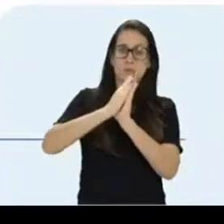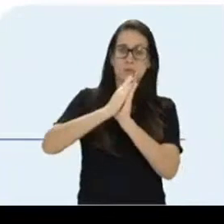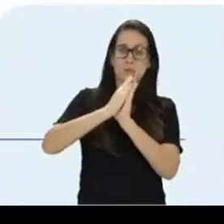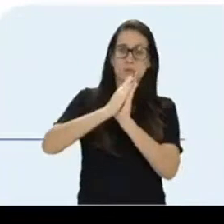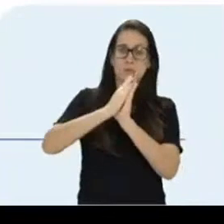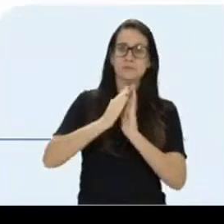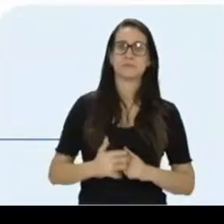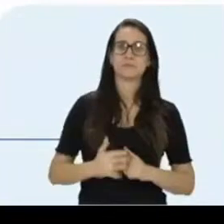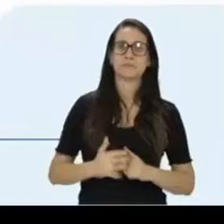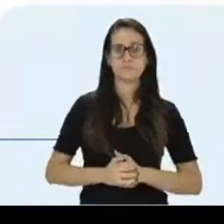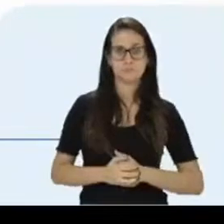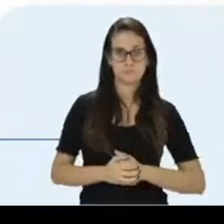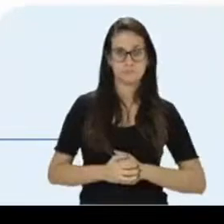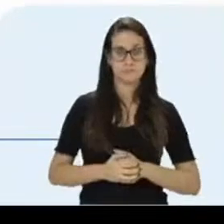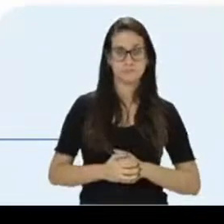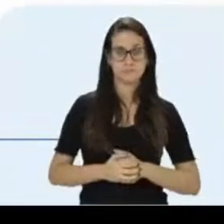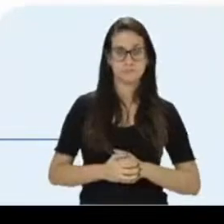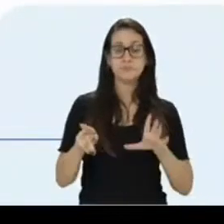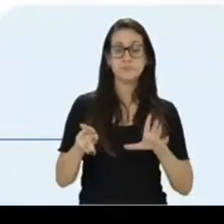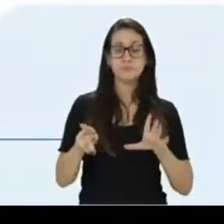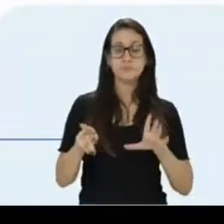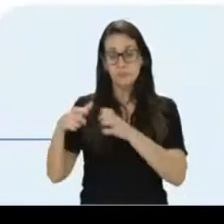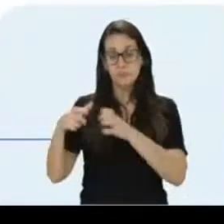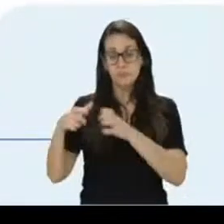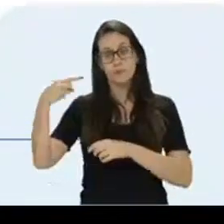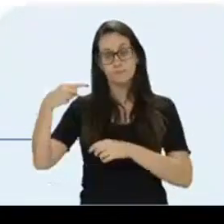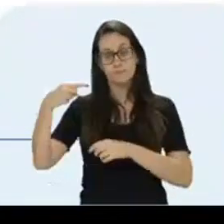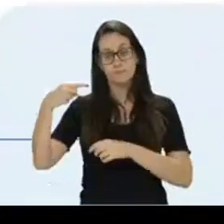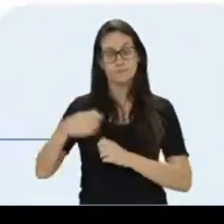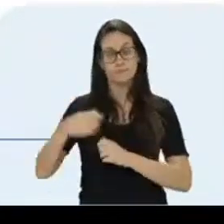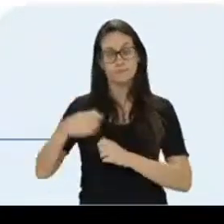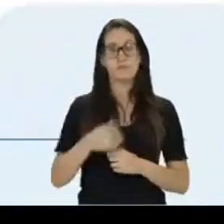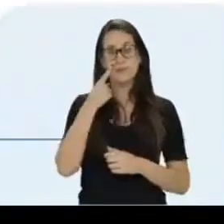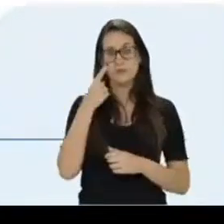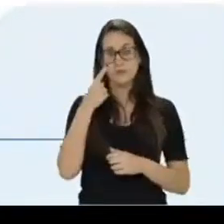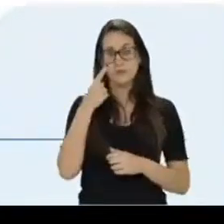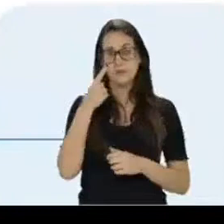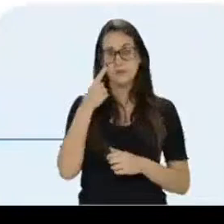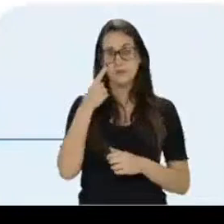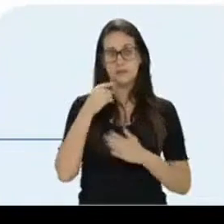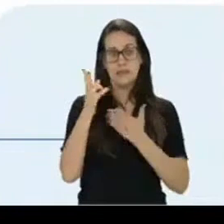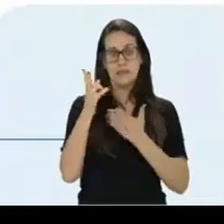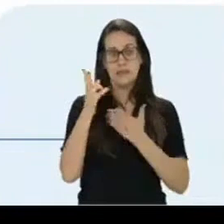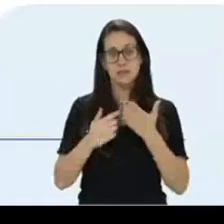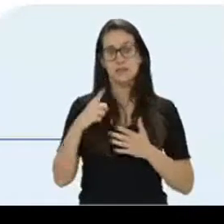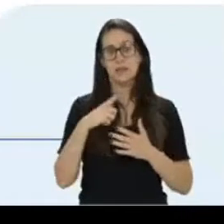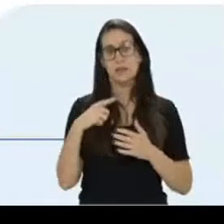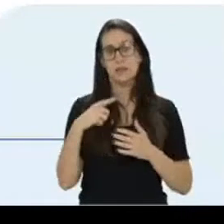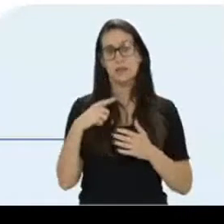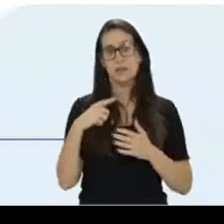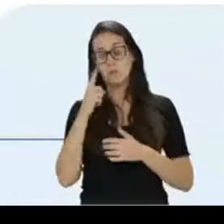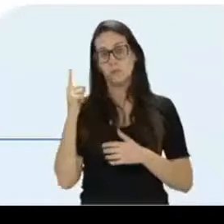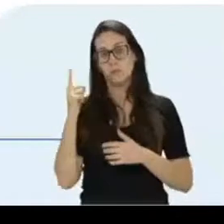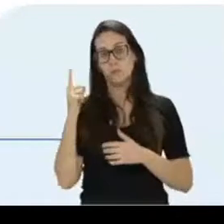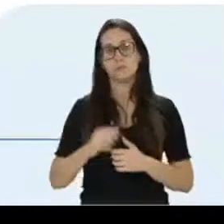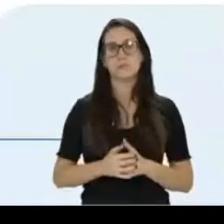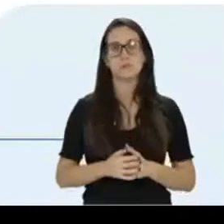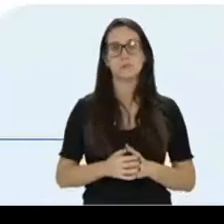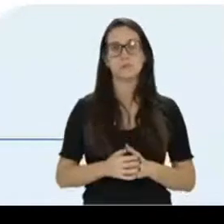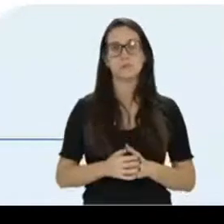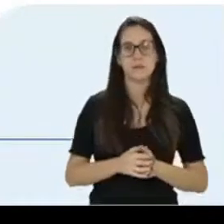procariontes de característica gram-negativa. Então, se nós observarmos mais abaixo aqui, nós temos uma outra eletromicrografia. Então,